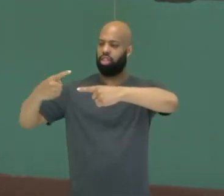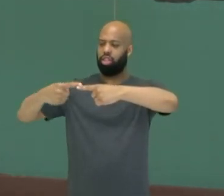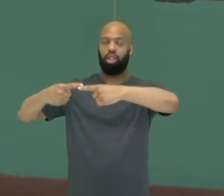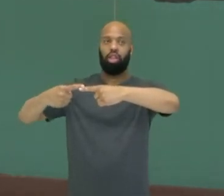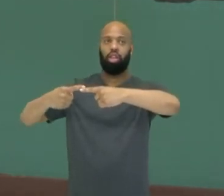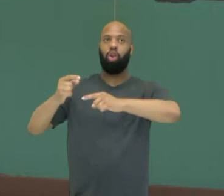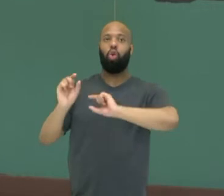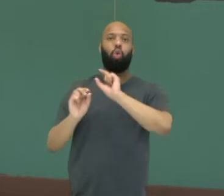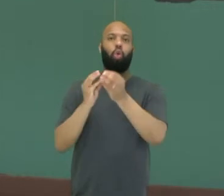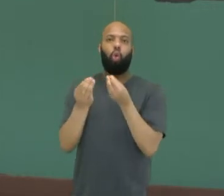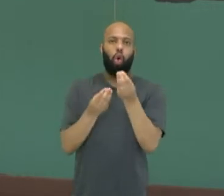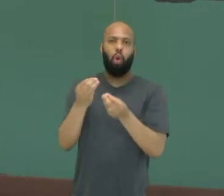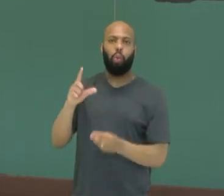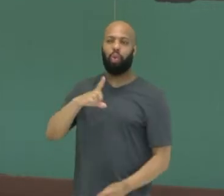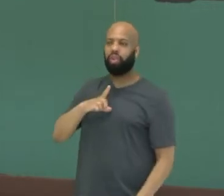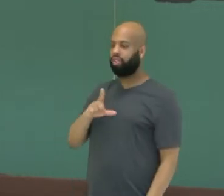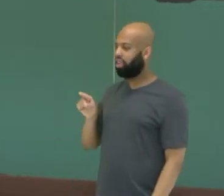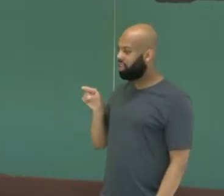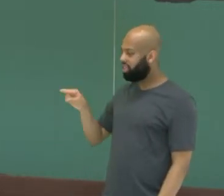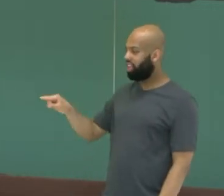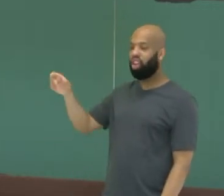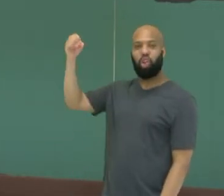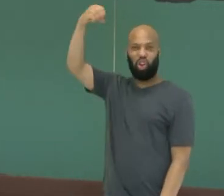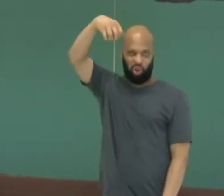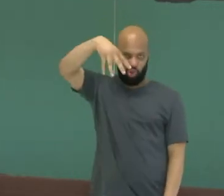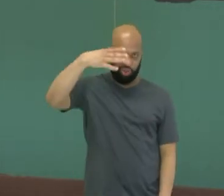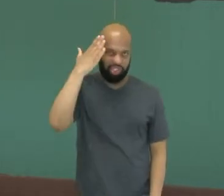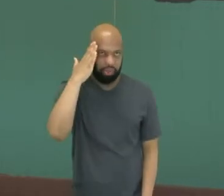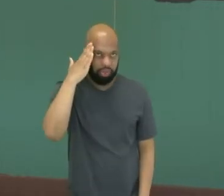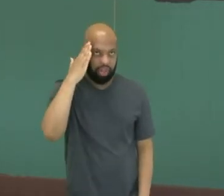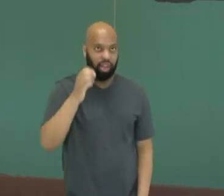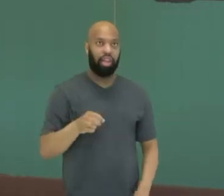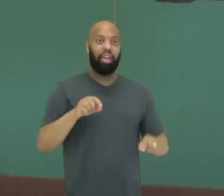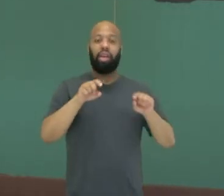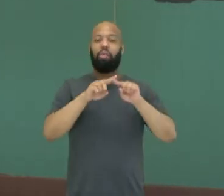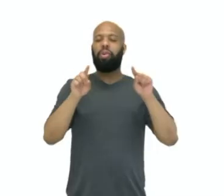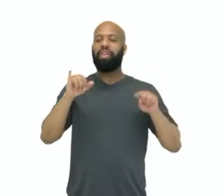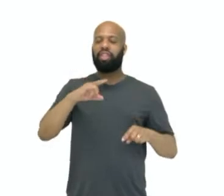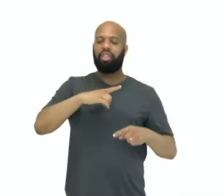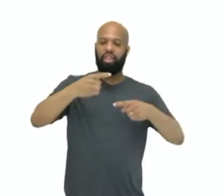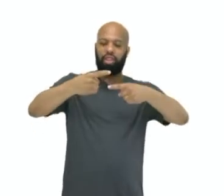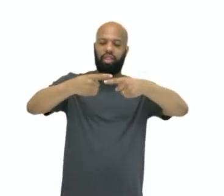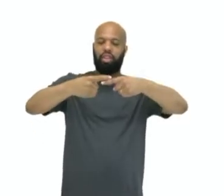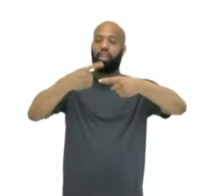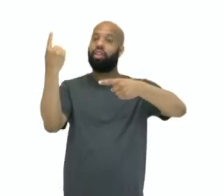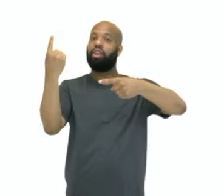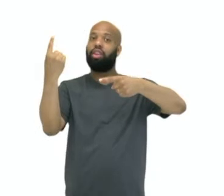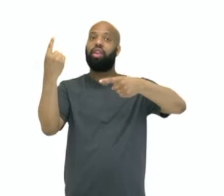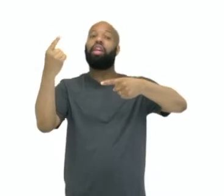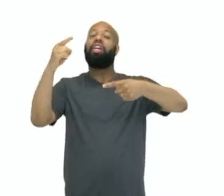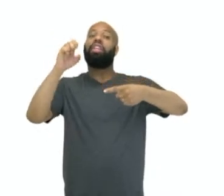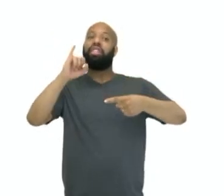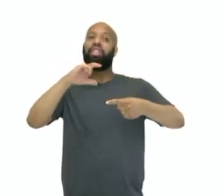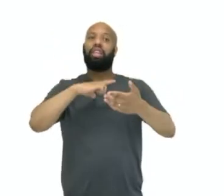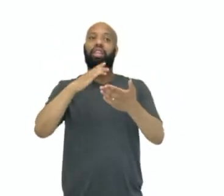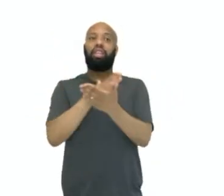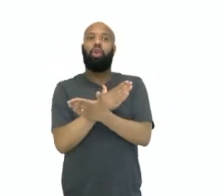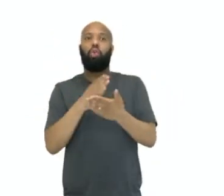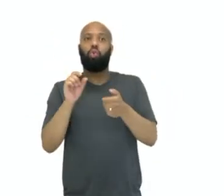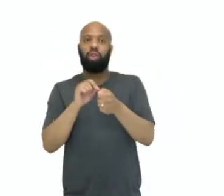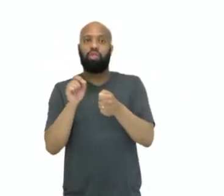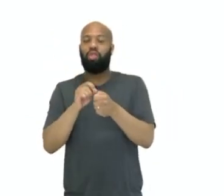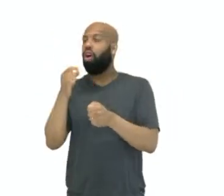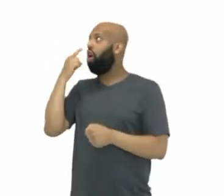um interruptor. Já o circuito aberto é quando um dos componentes que